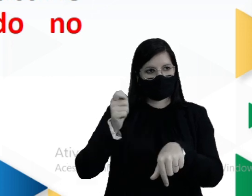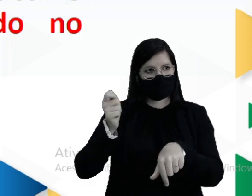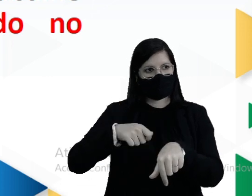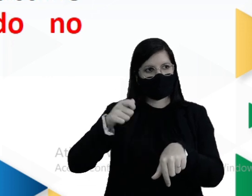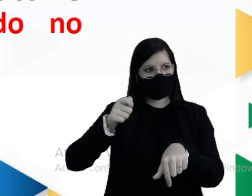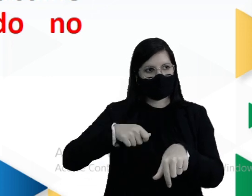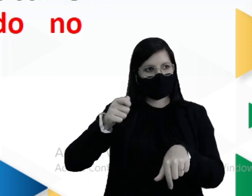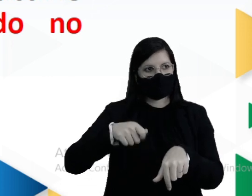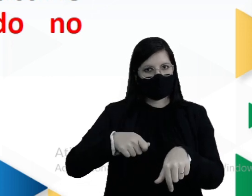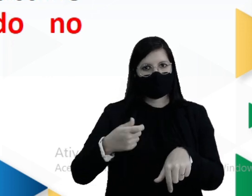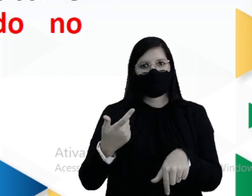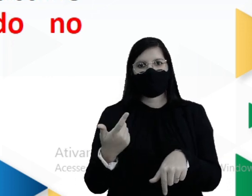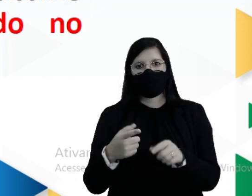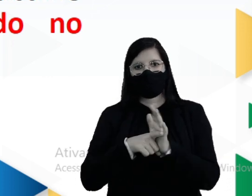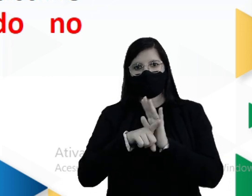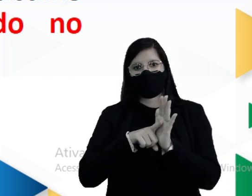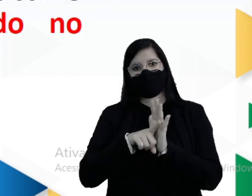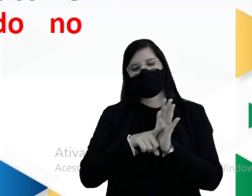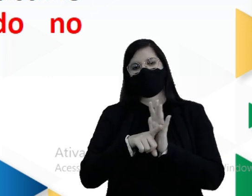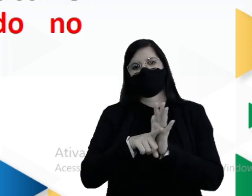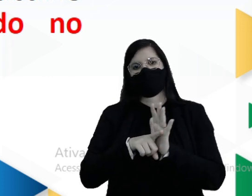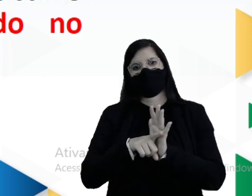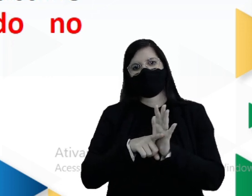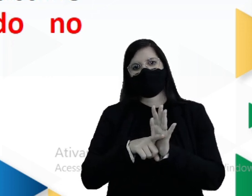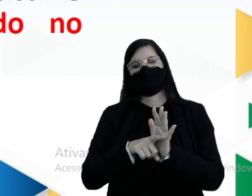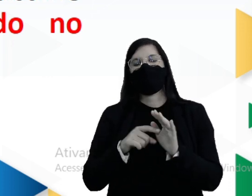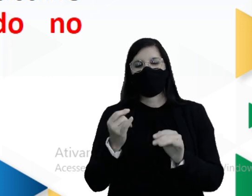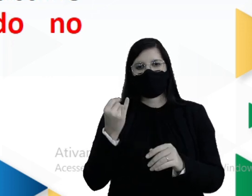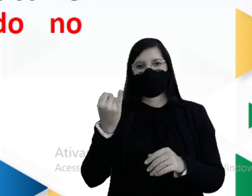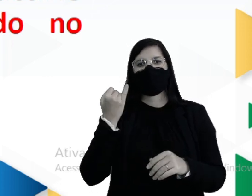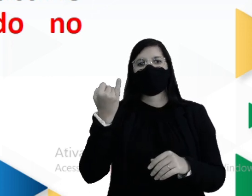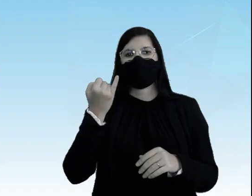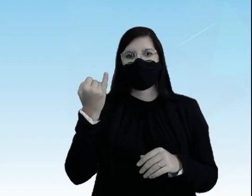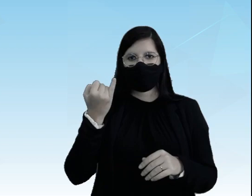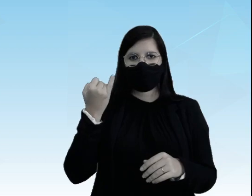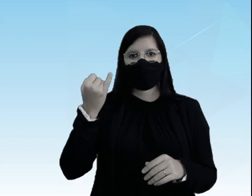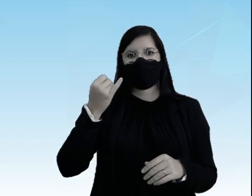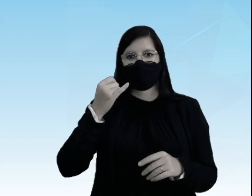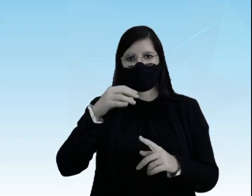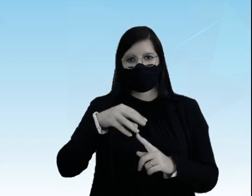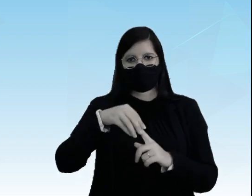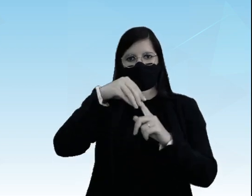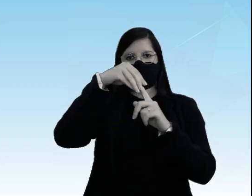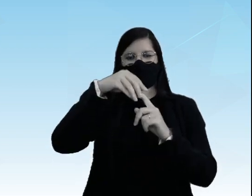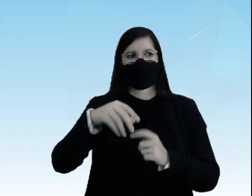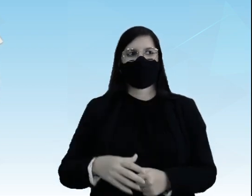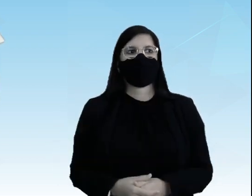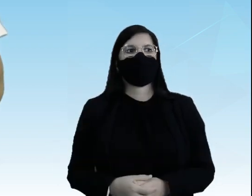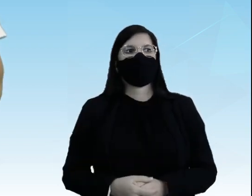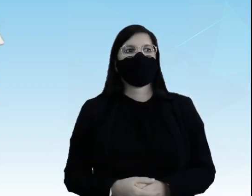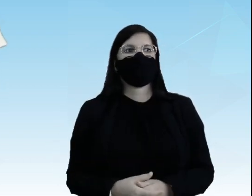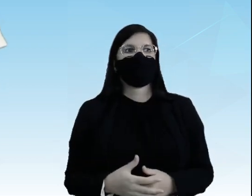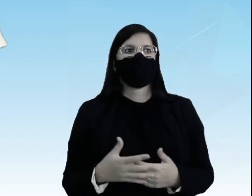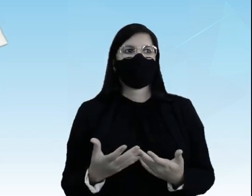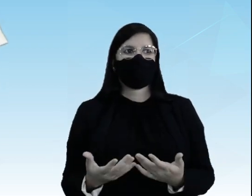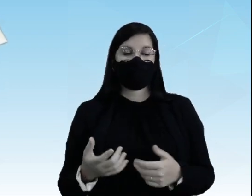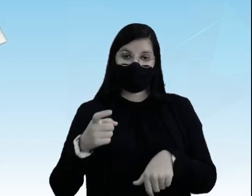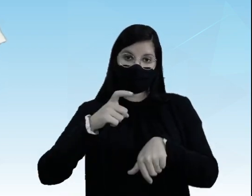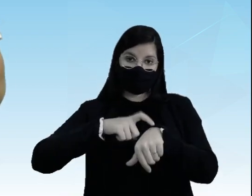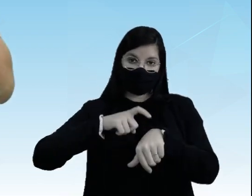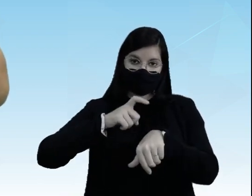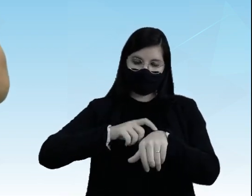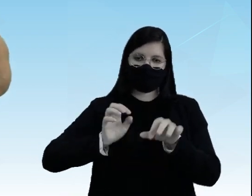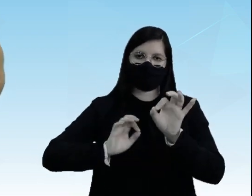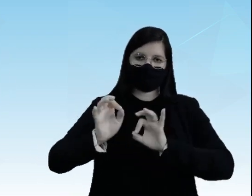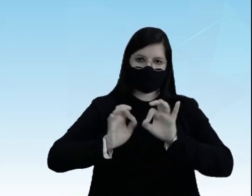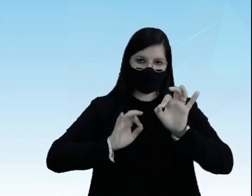Tempo disponível para pesquisa. Isso daqui é um ponto primordial. Outra questão, nesse tempo disponível,